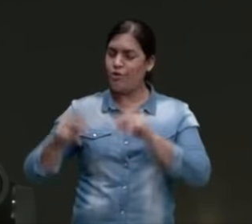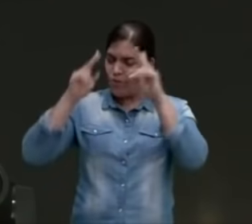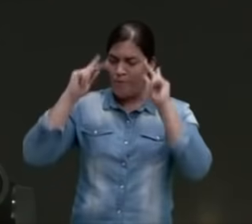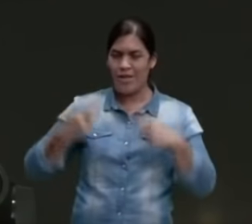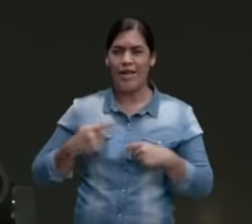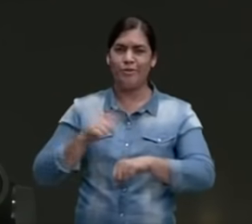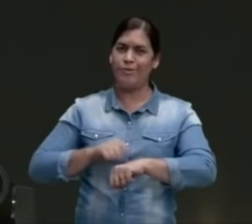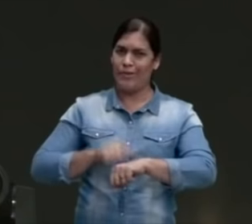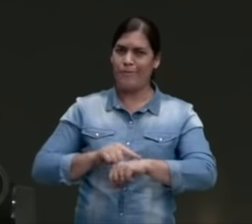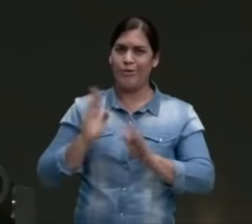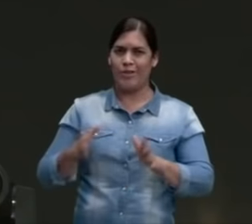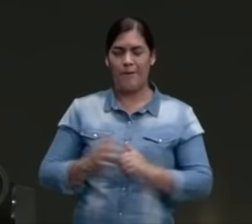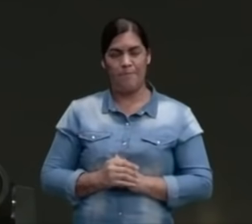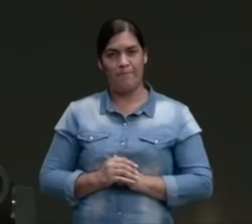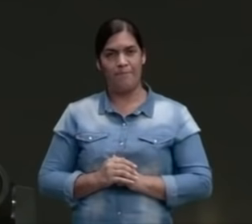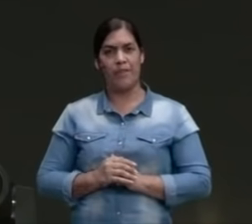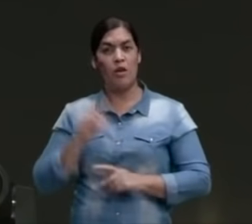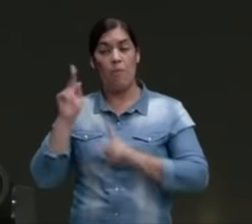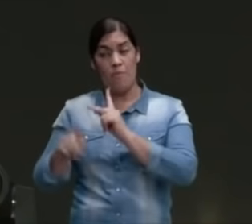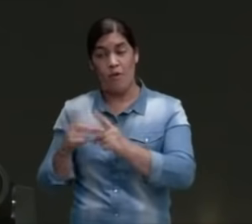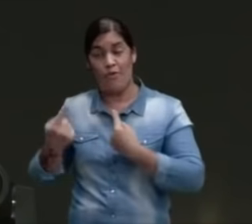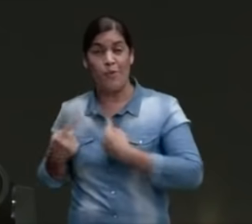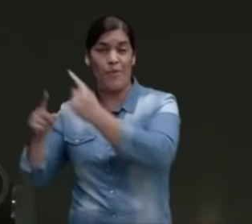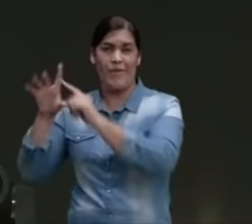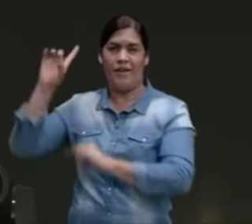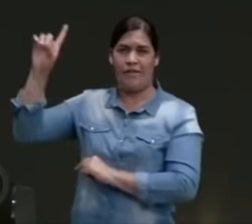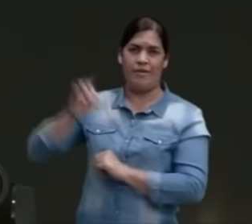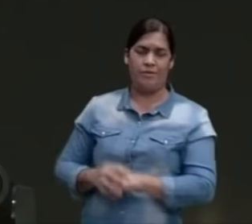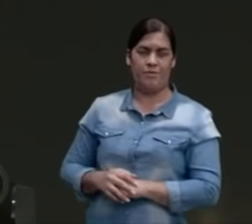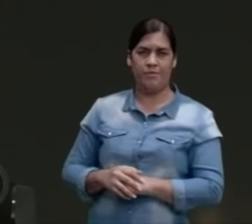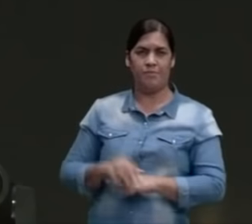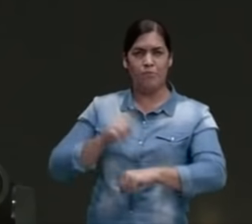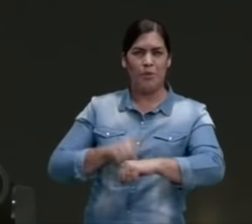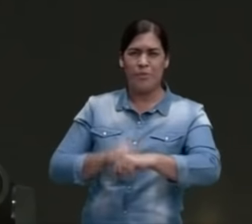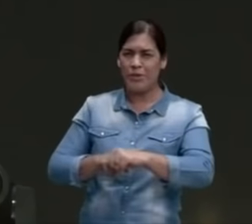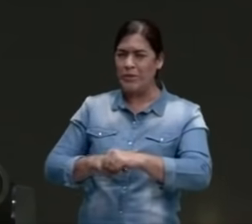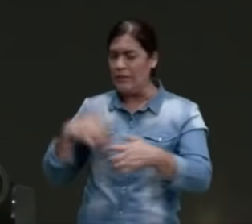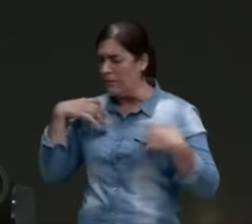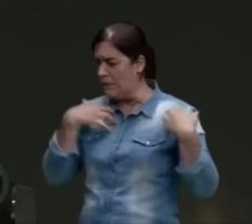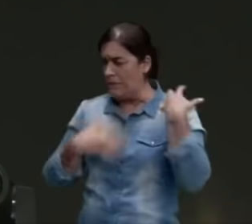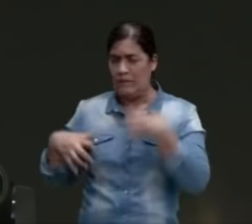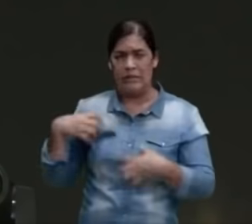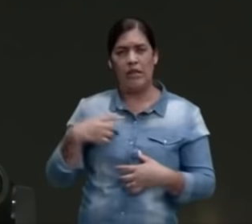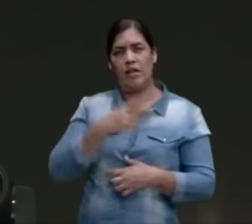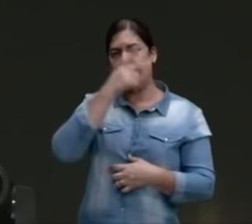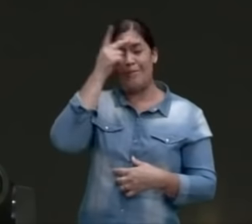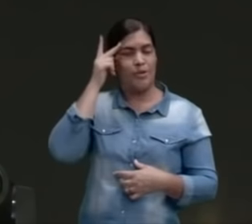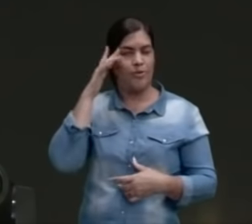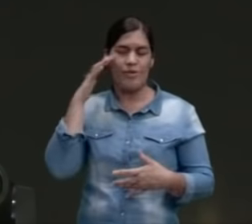e toda essa humanidade havia se rebelado contra Deus. Na grande tribulação, as pessoas, elas simplesmente não